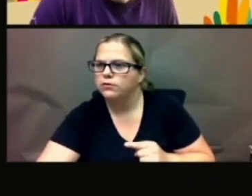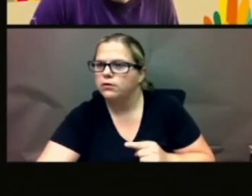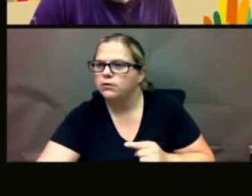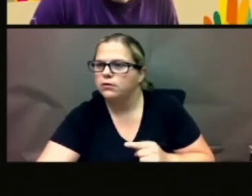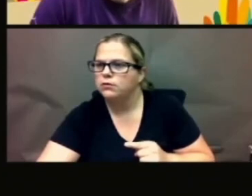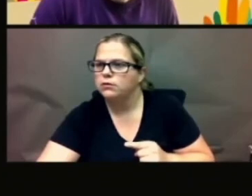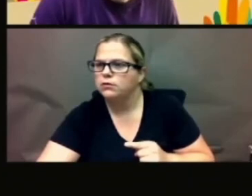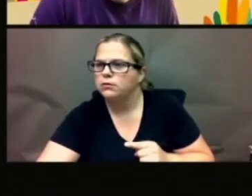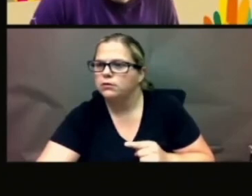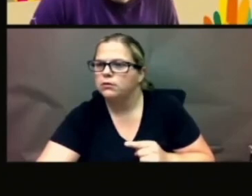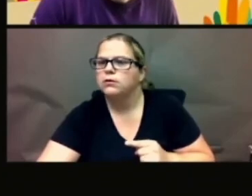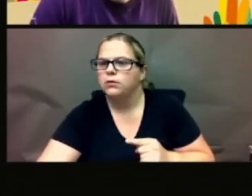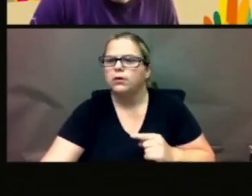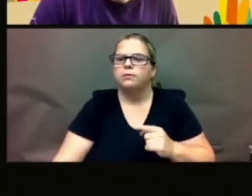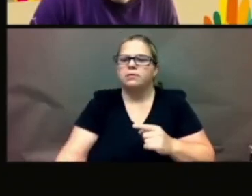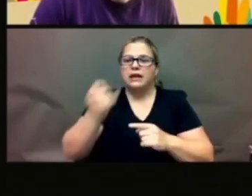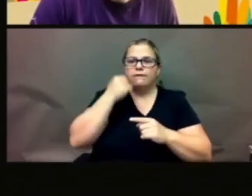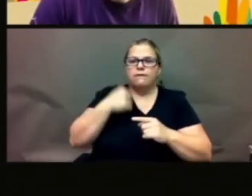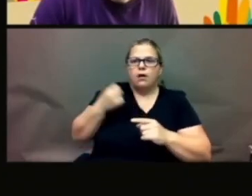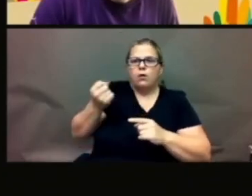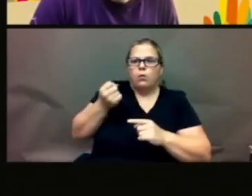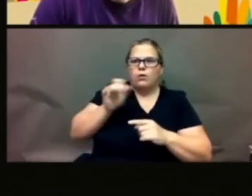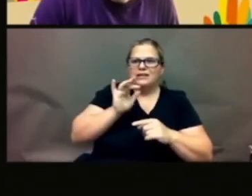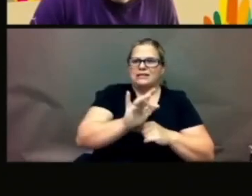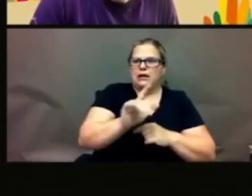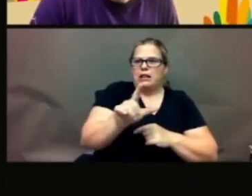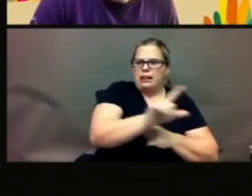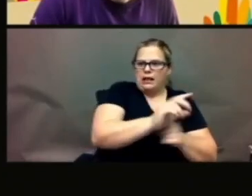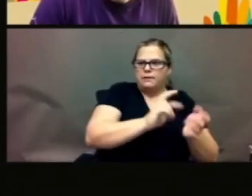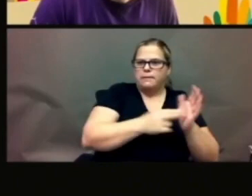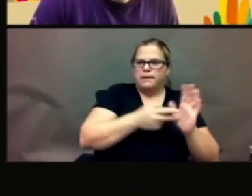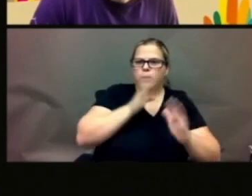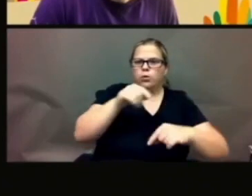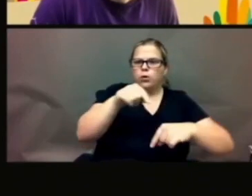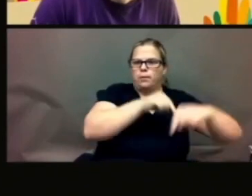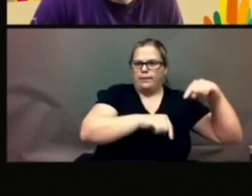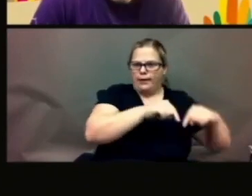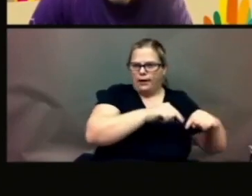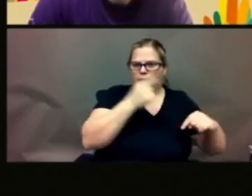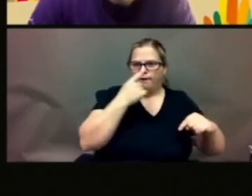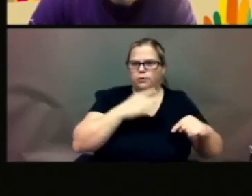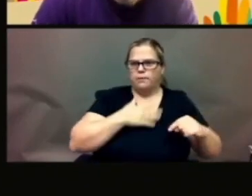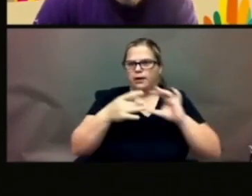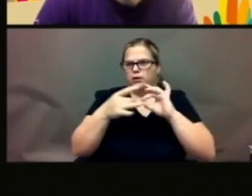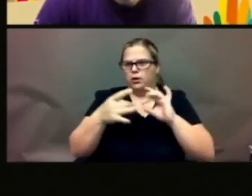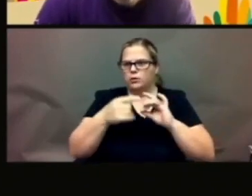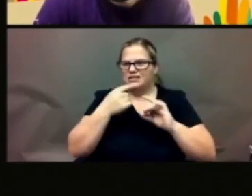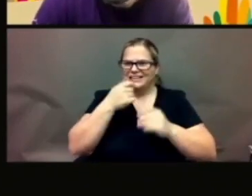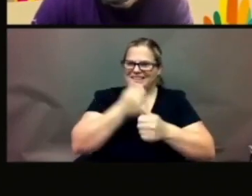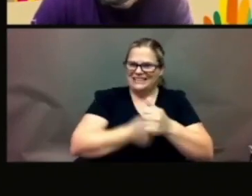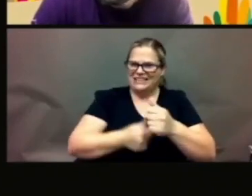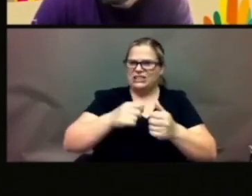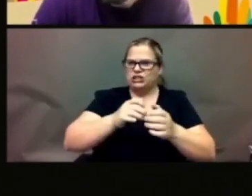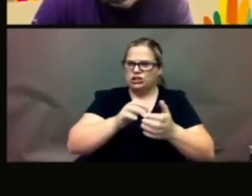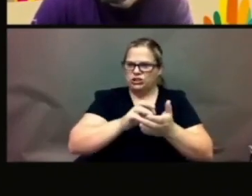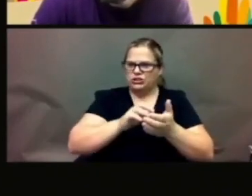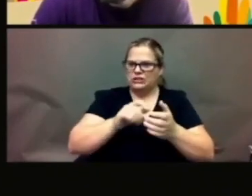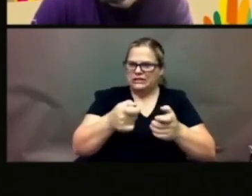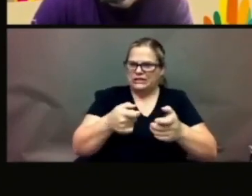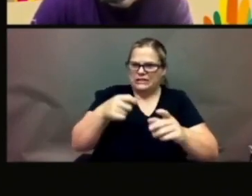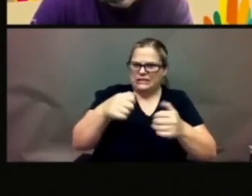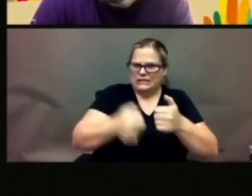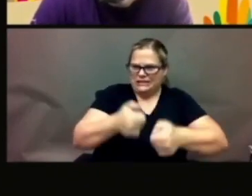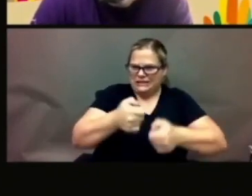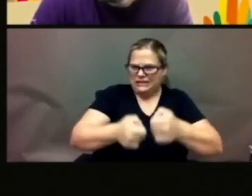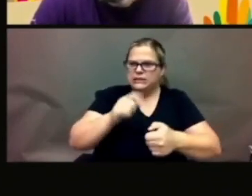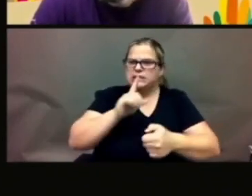Você pode simplesmente tocar nisso, e se eu apertar na seta direita, eu vou voltar nas minhas telas. Porque, na verdade,